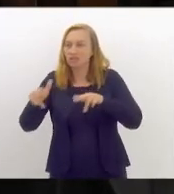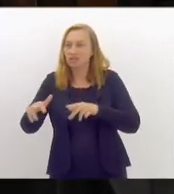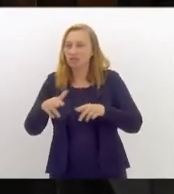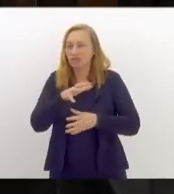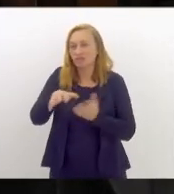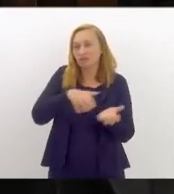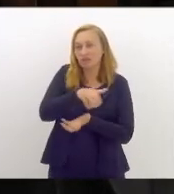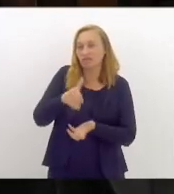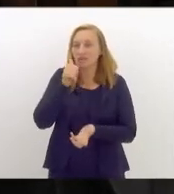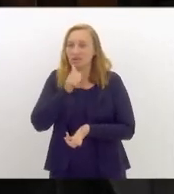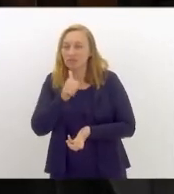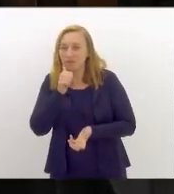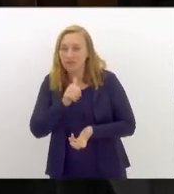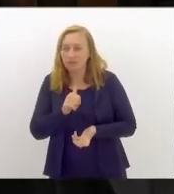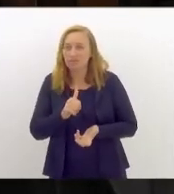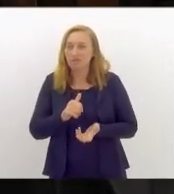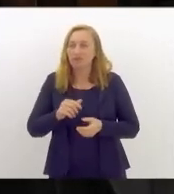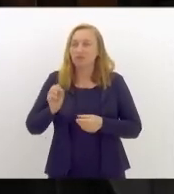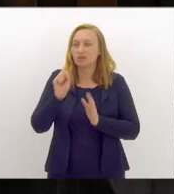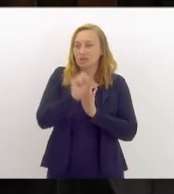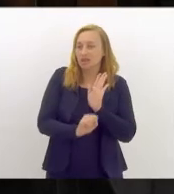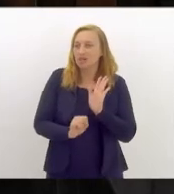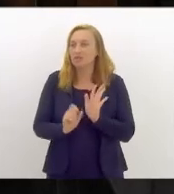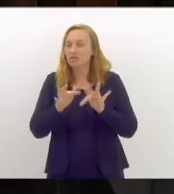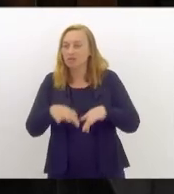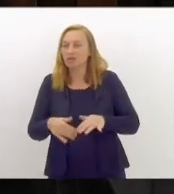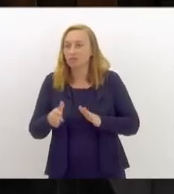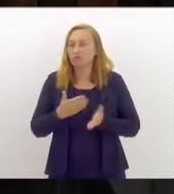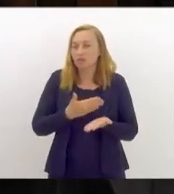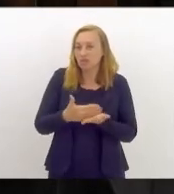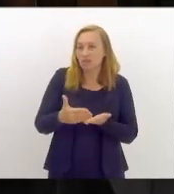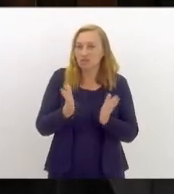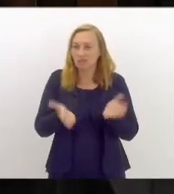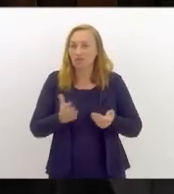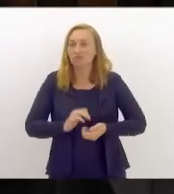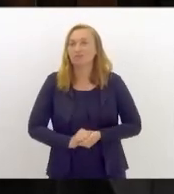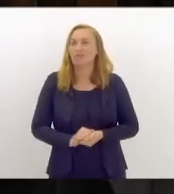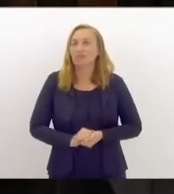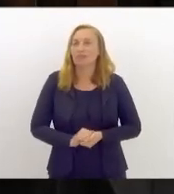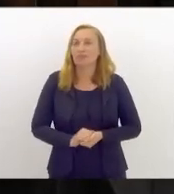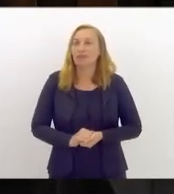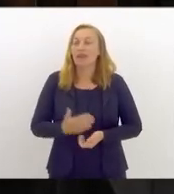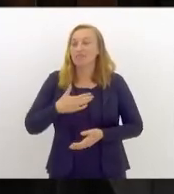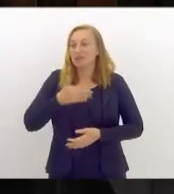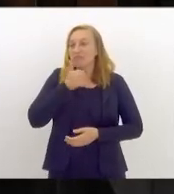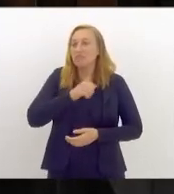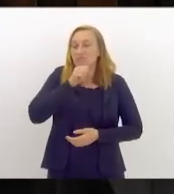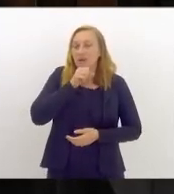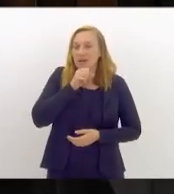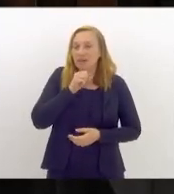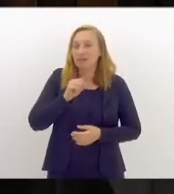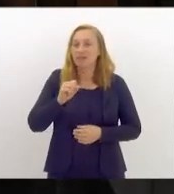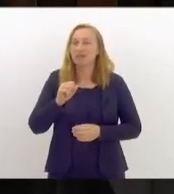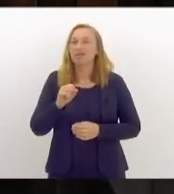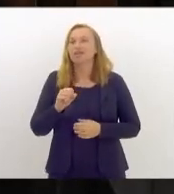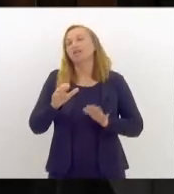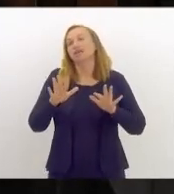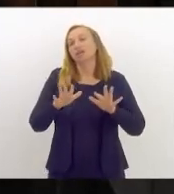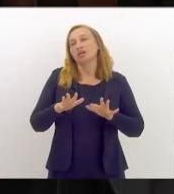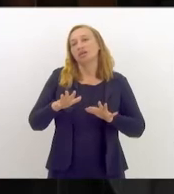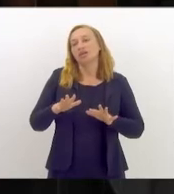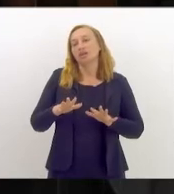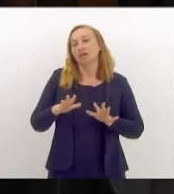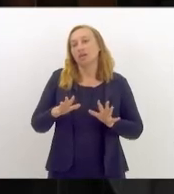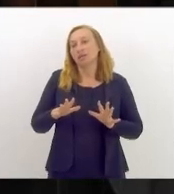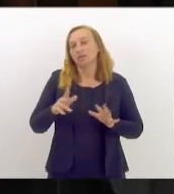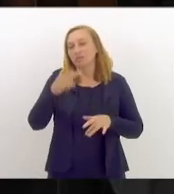feminina perpetuada no final do século passado e no início deste milênio a minha mãe que é um anjo na vida de todos os que tenham